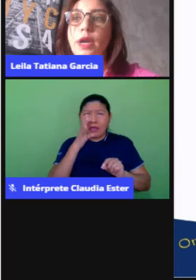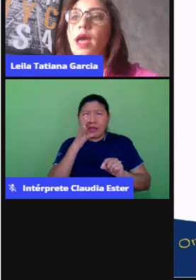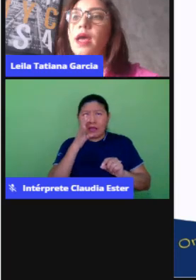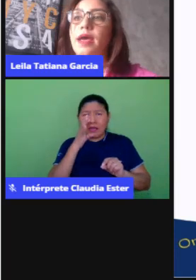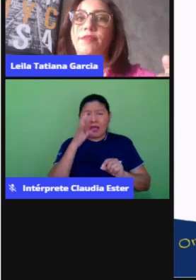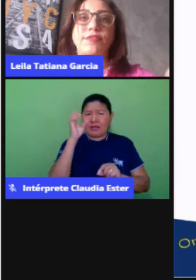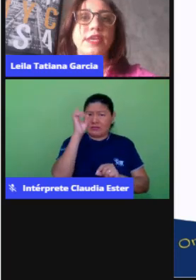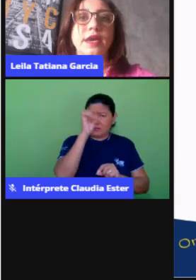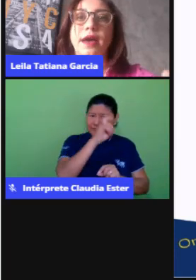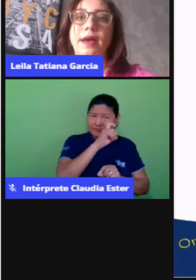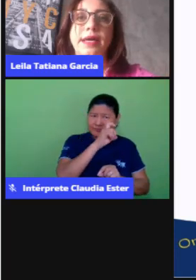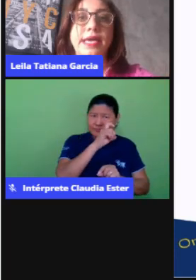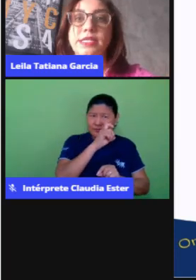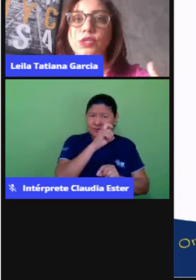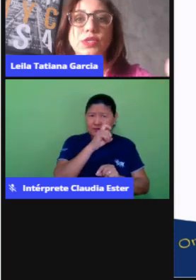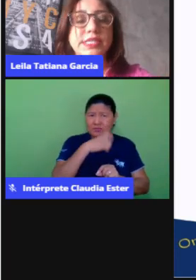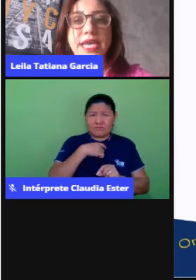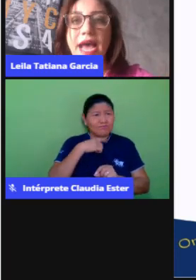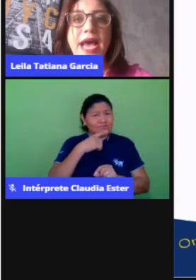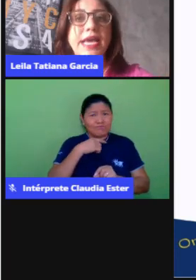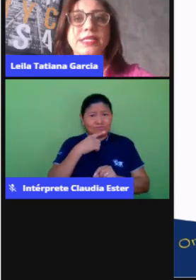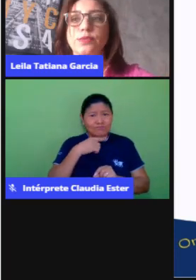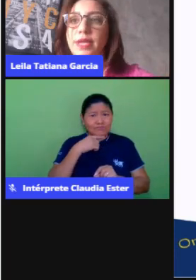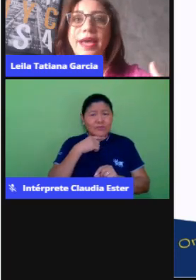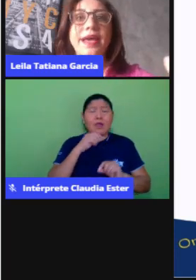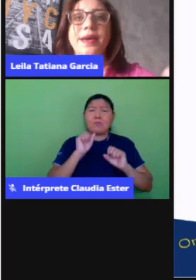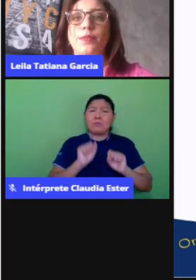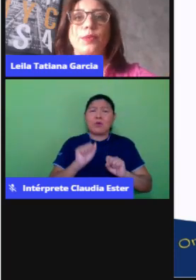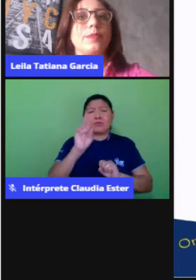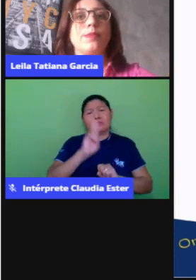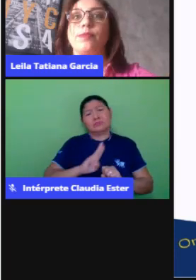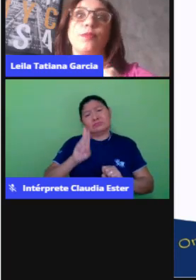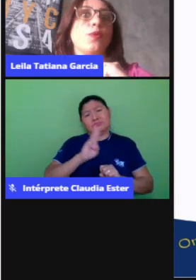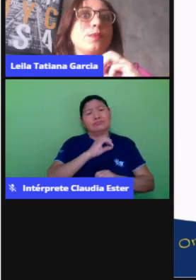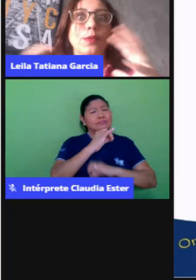exemplo, via redes sociais, né?